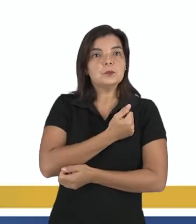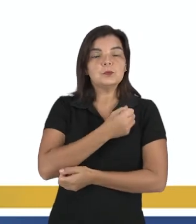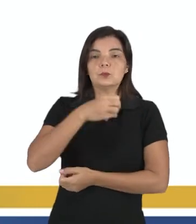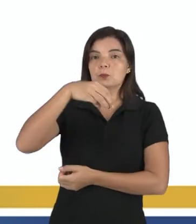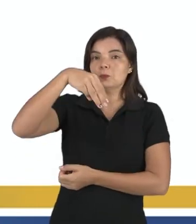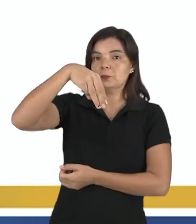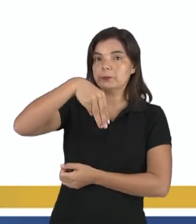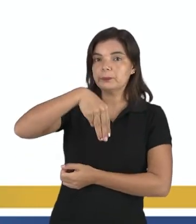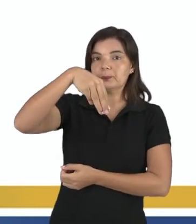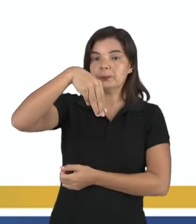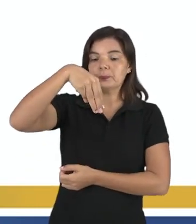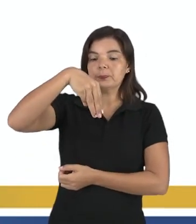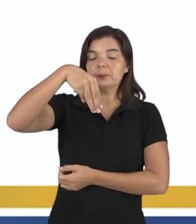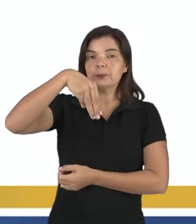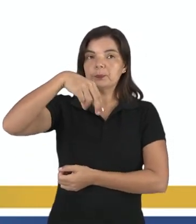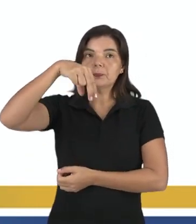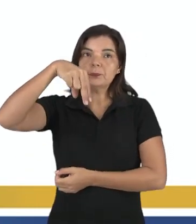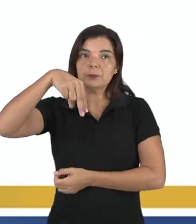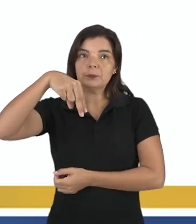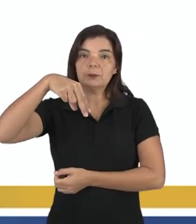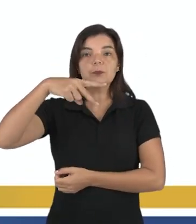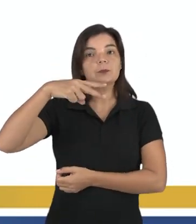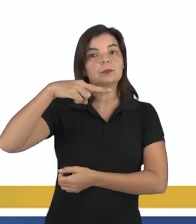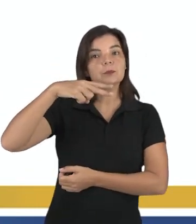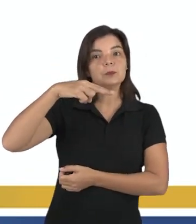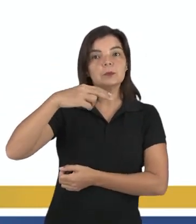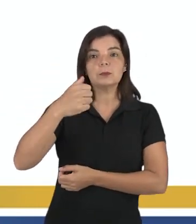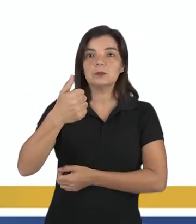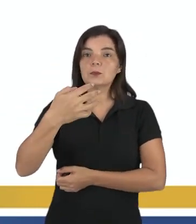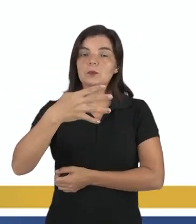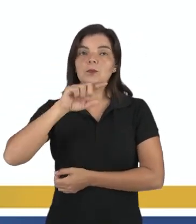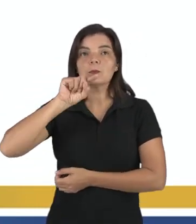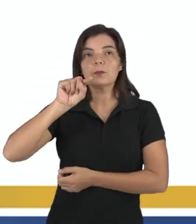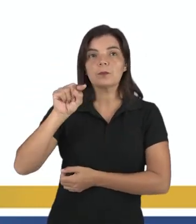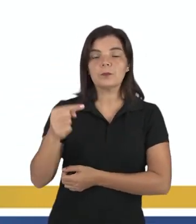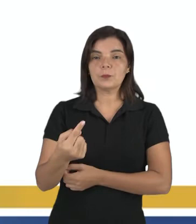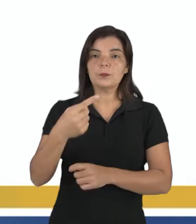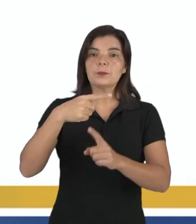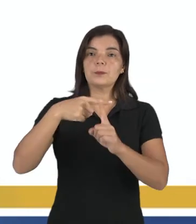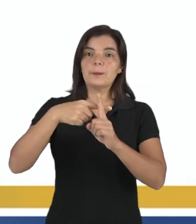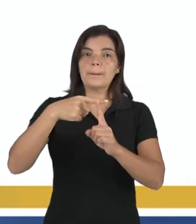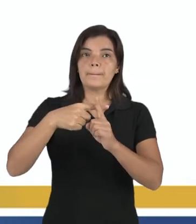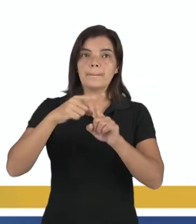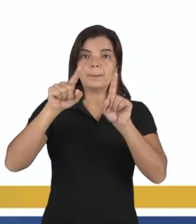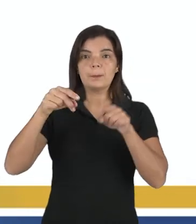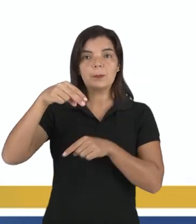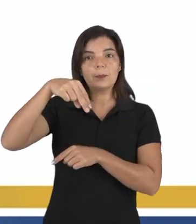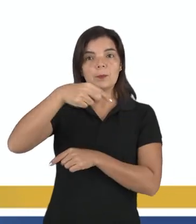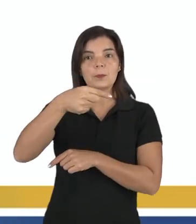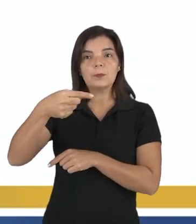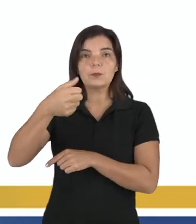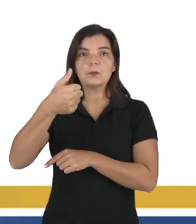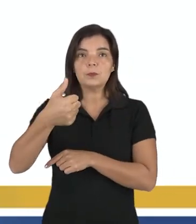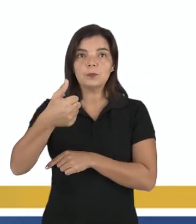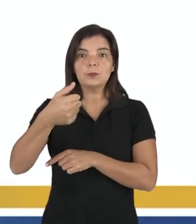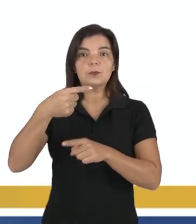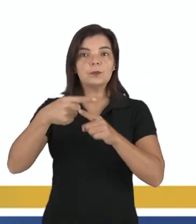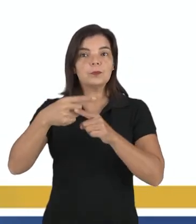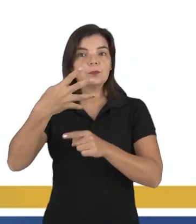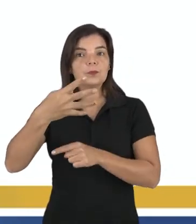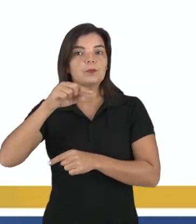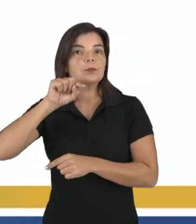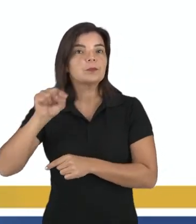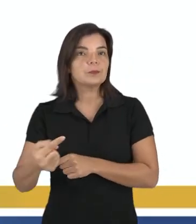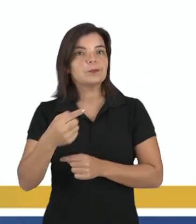nós vamos ter a seguinte situação, que o montante do enésimo termo é igual a 14.000 mais n menos 1